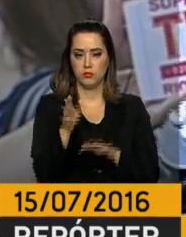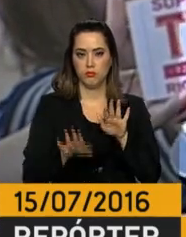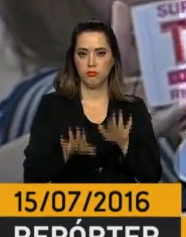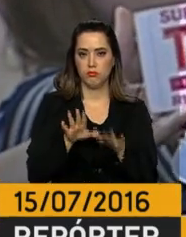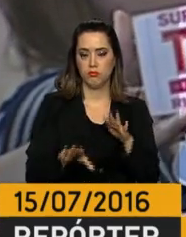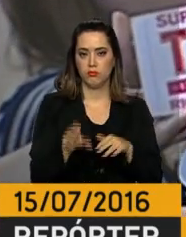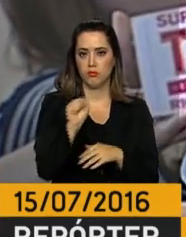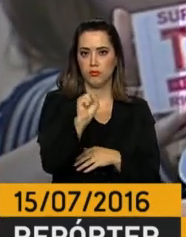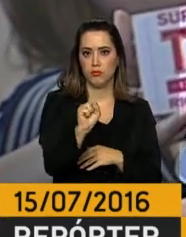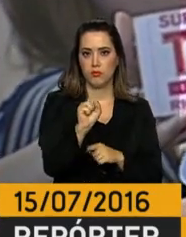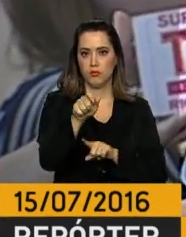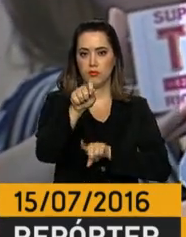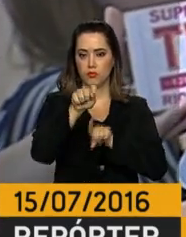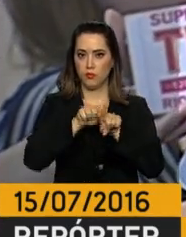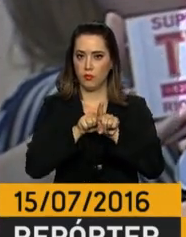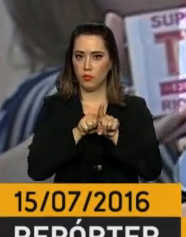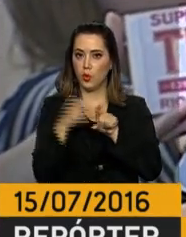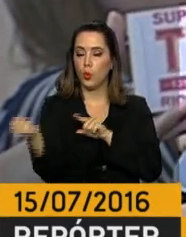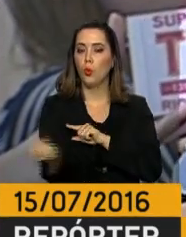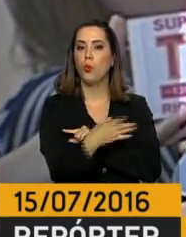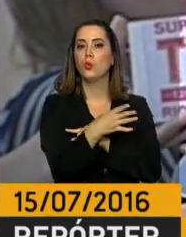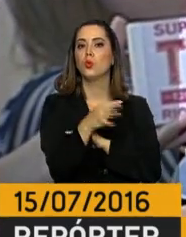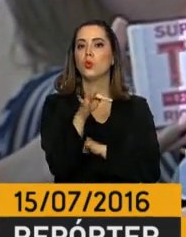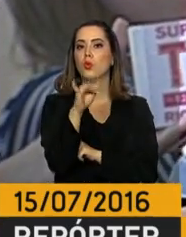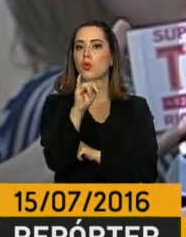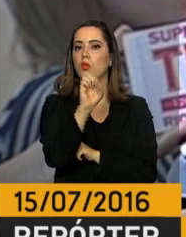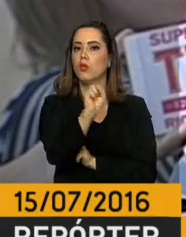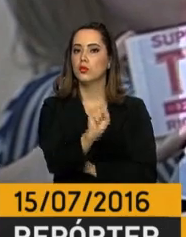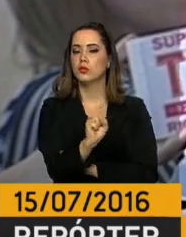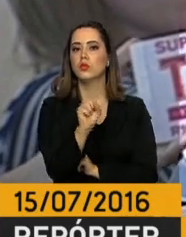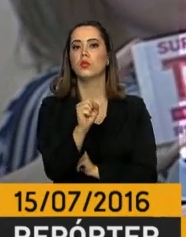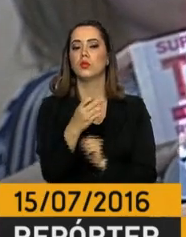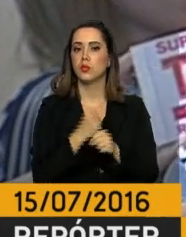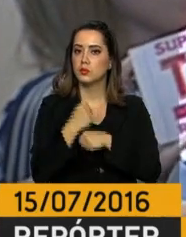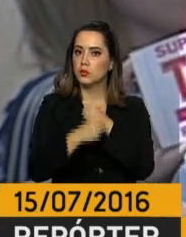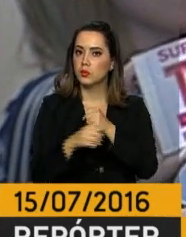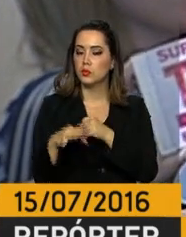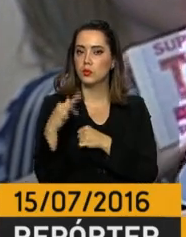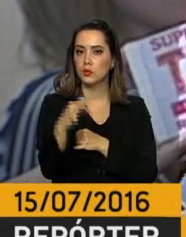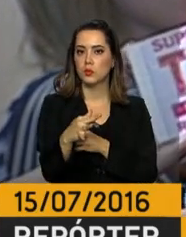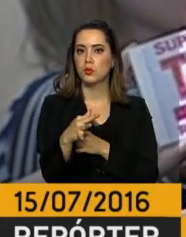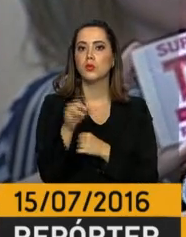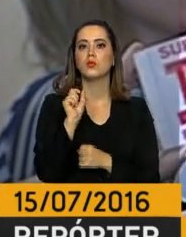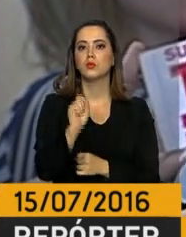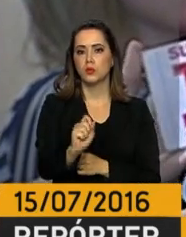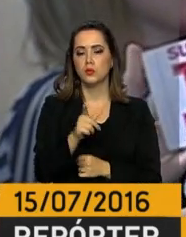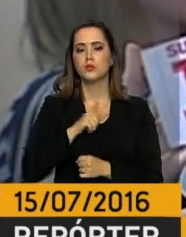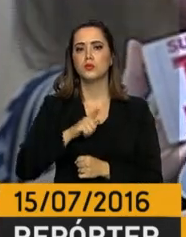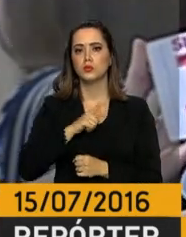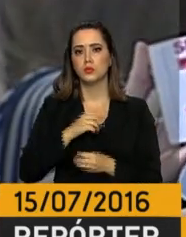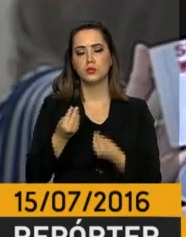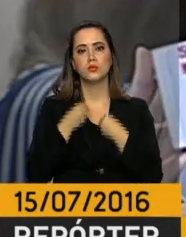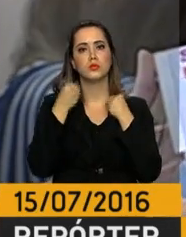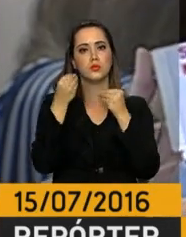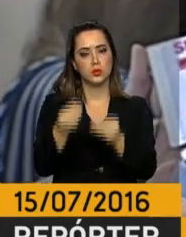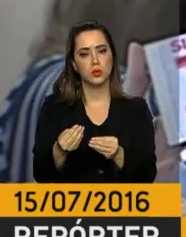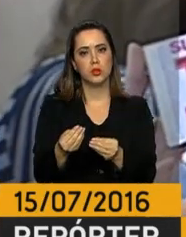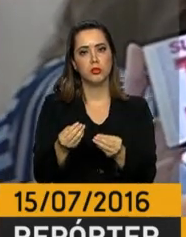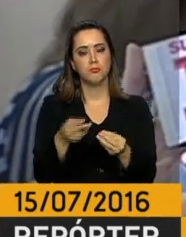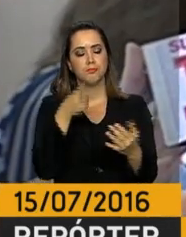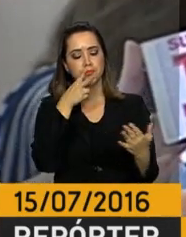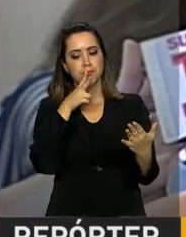para concluirmos o novo FIES para 2017, que será submetido ao presidente Temer e